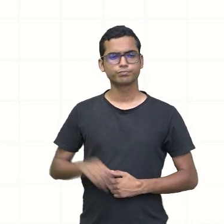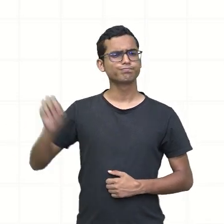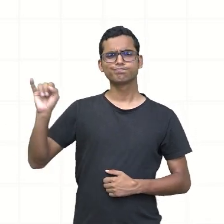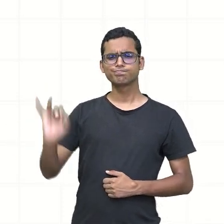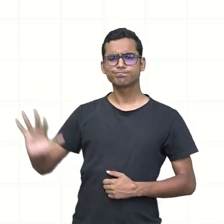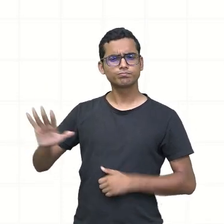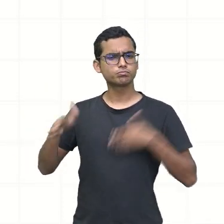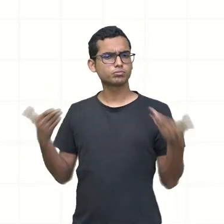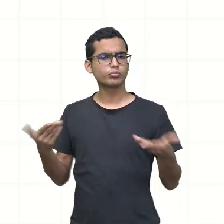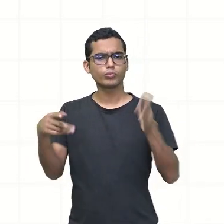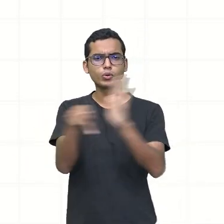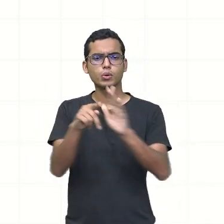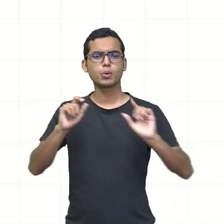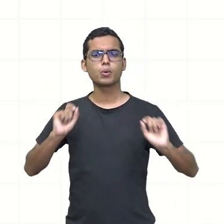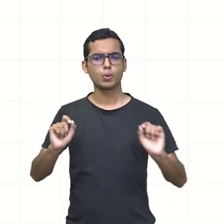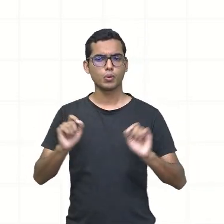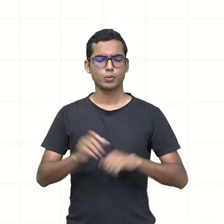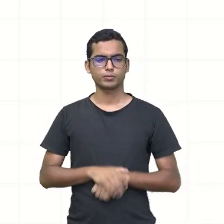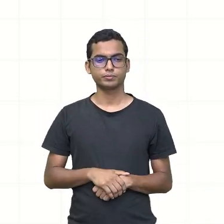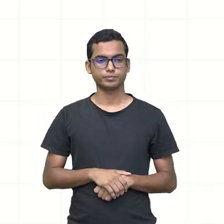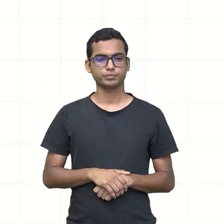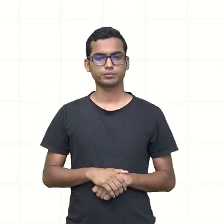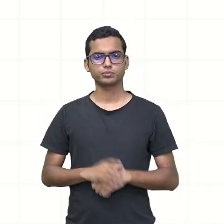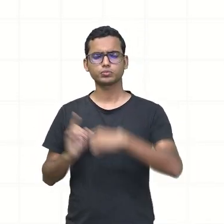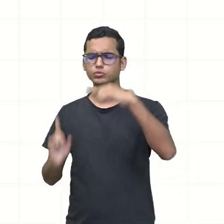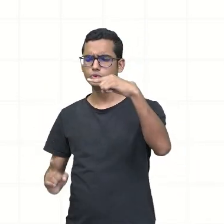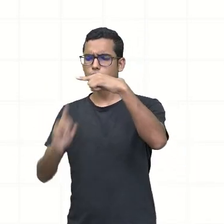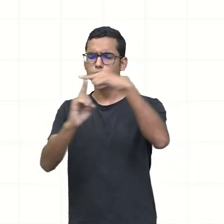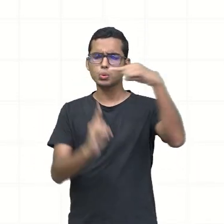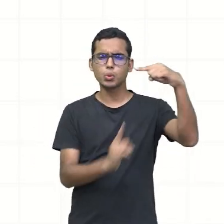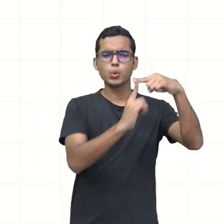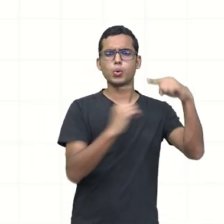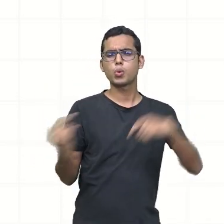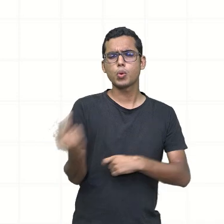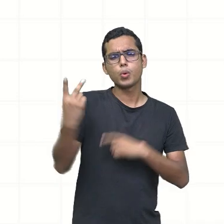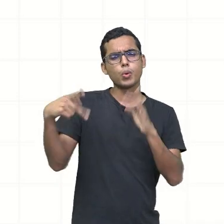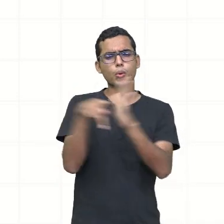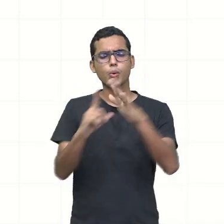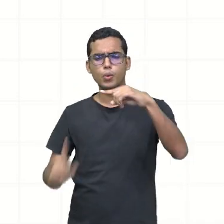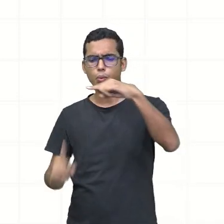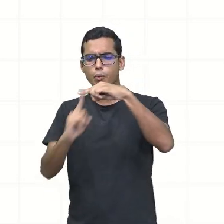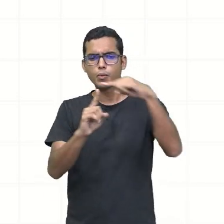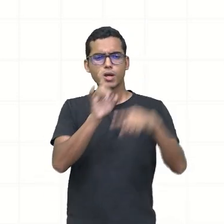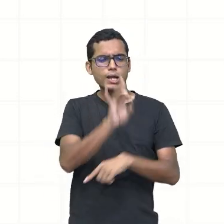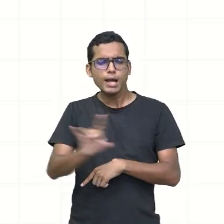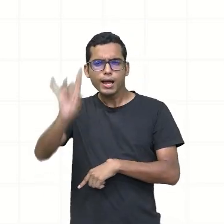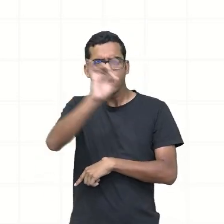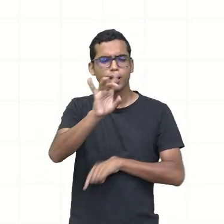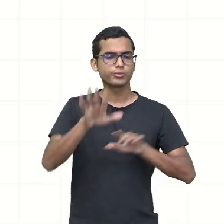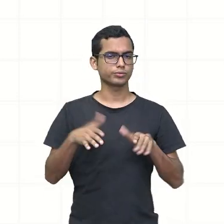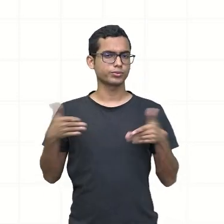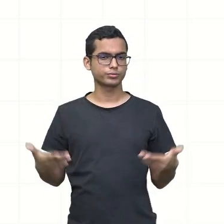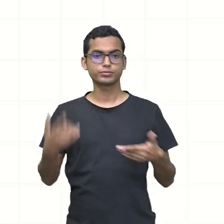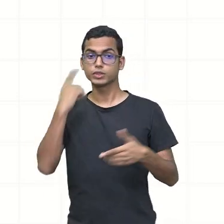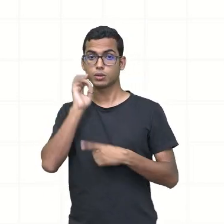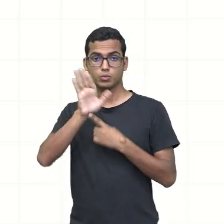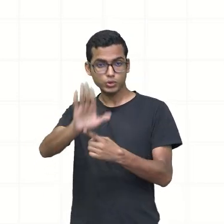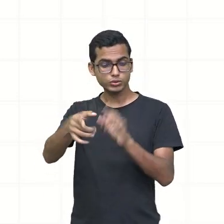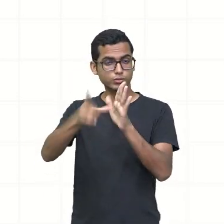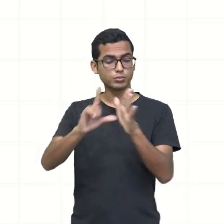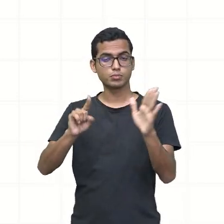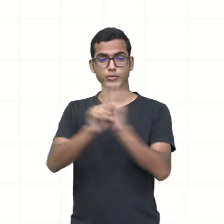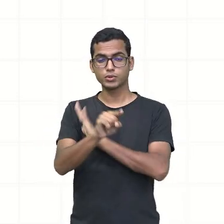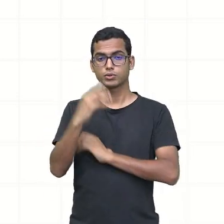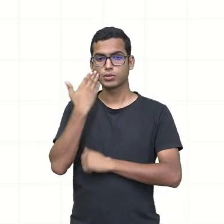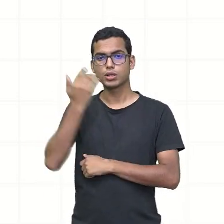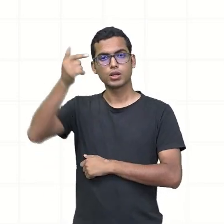as coordenadas do vértice? Bom, as coordenadas do vértice o professor acabou de colocar na questão anterior, mas vamos só